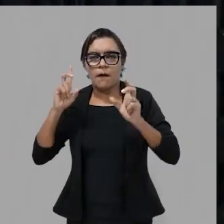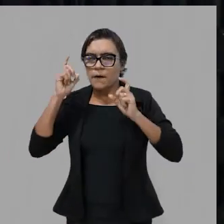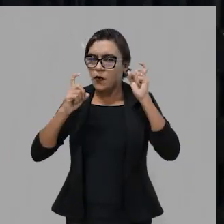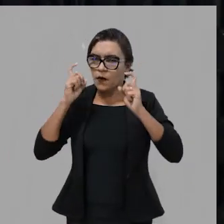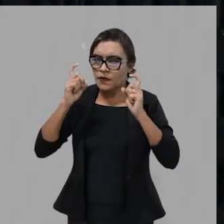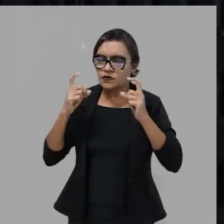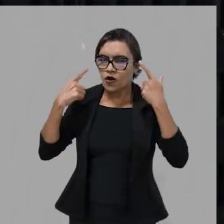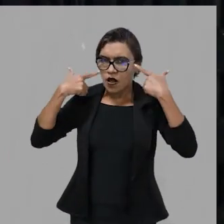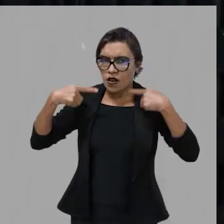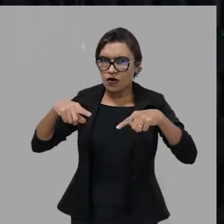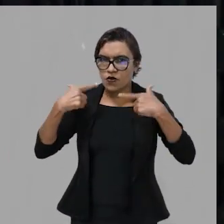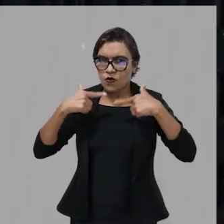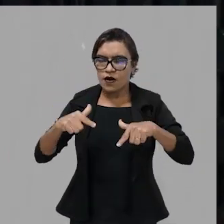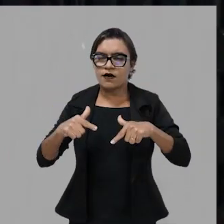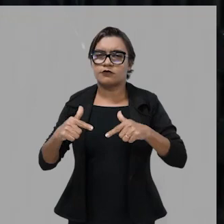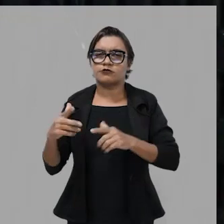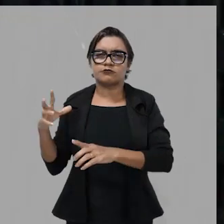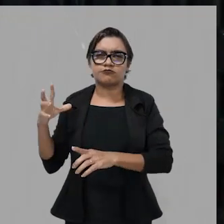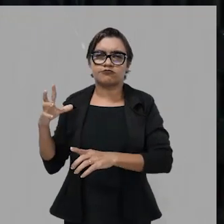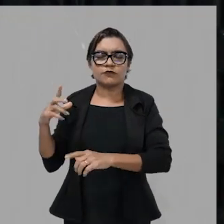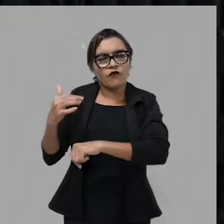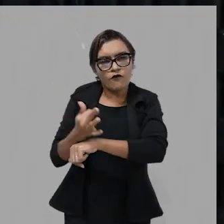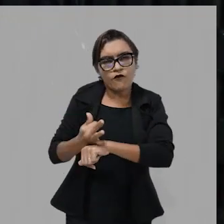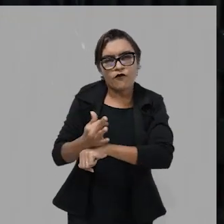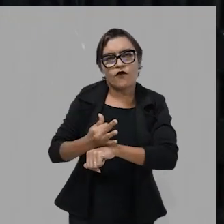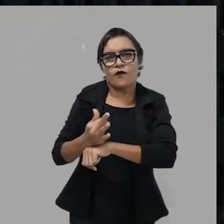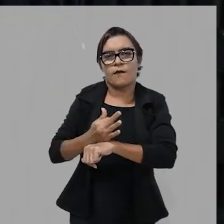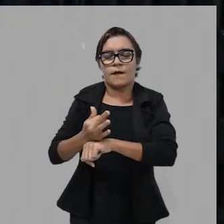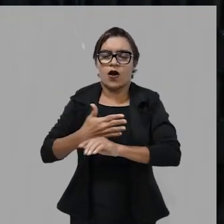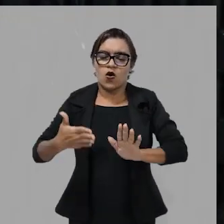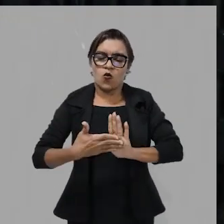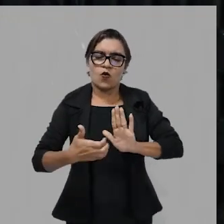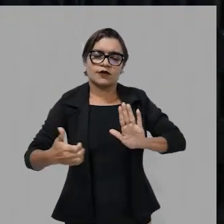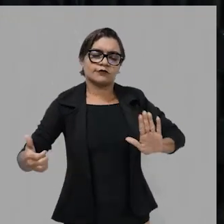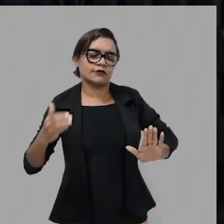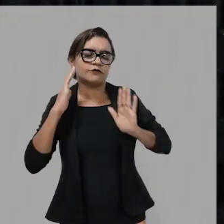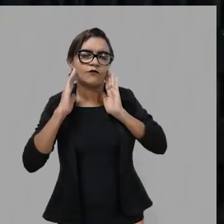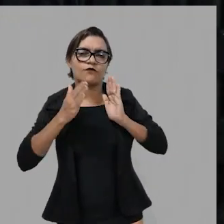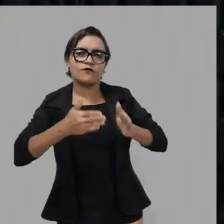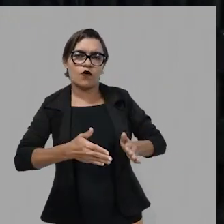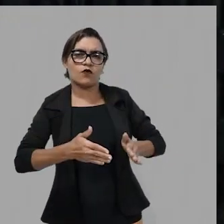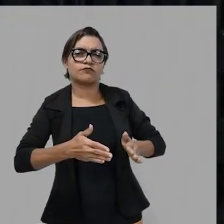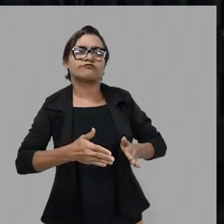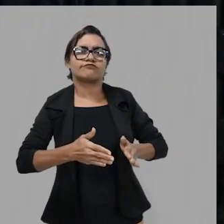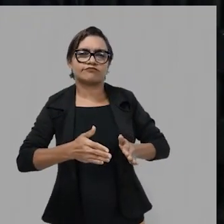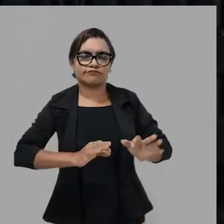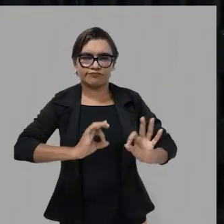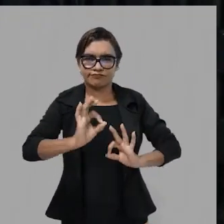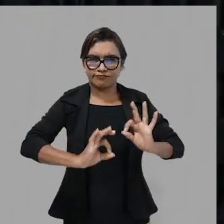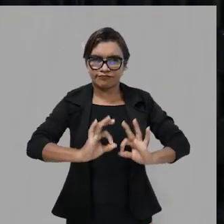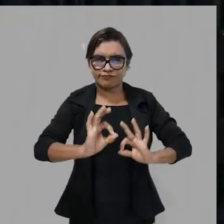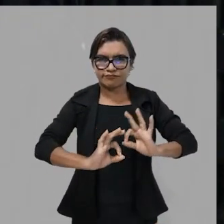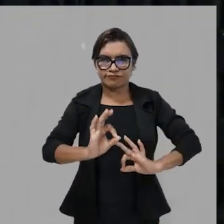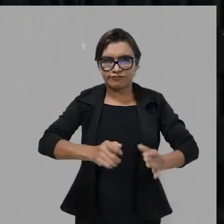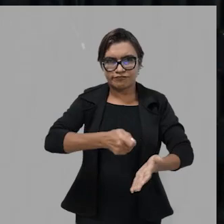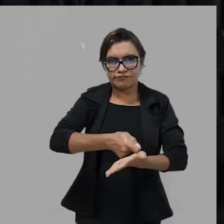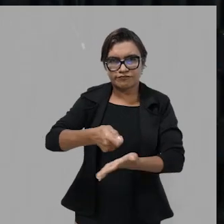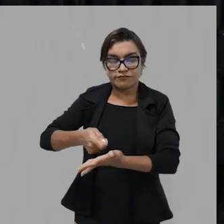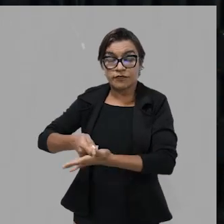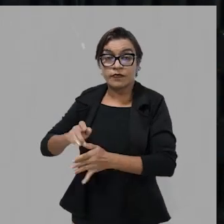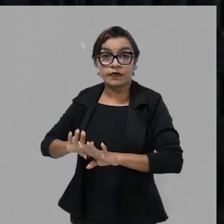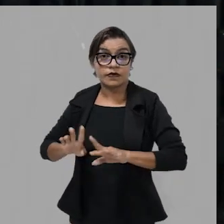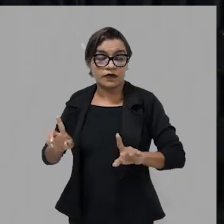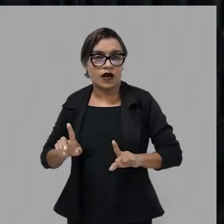uma linguagem toda formal, toda pautada na estética, com muitas preocupações e com todo o rigor. Então, aqui a gente não está falando